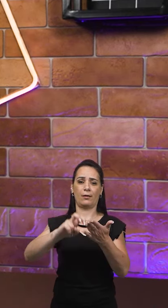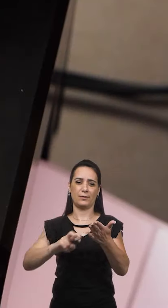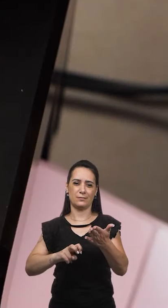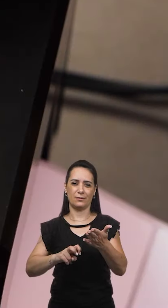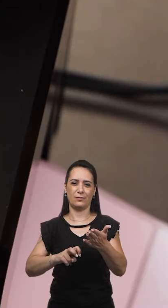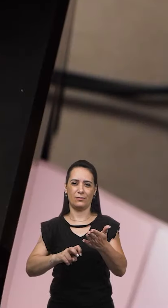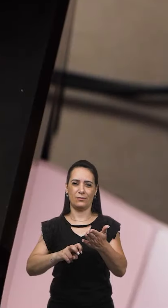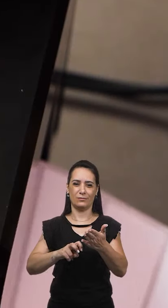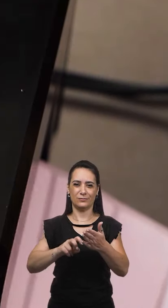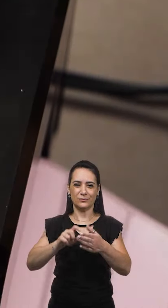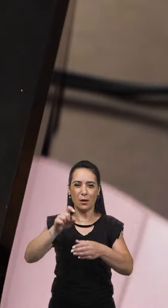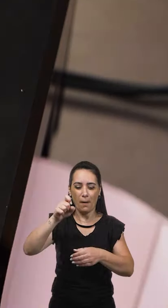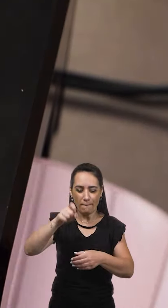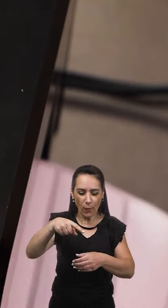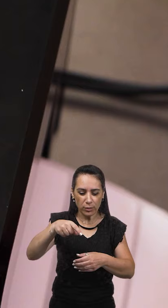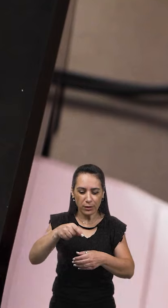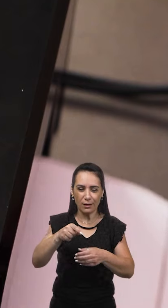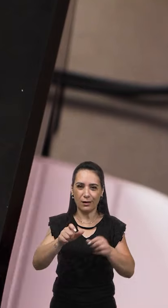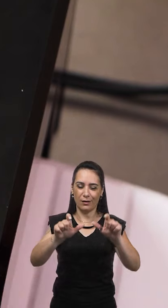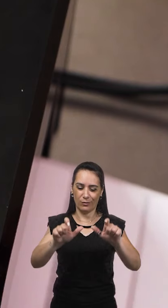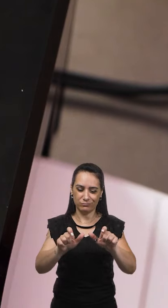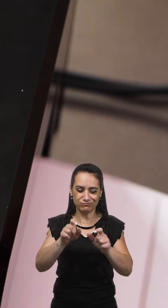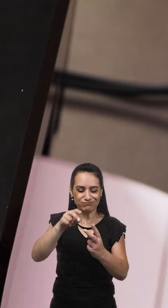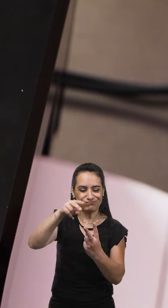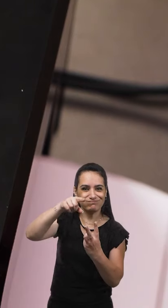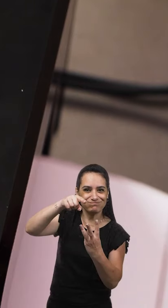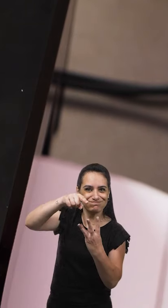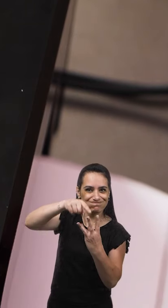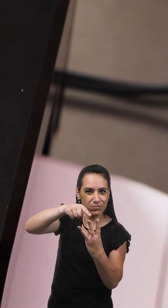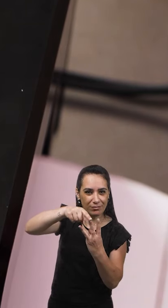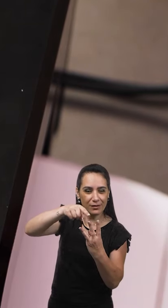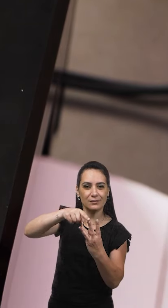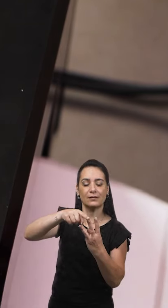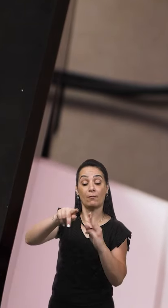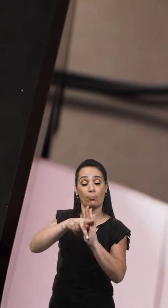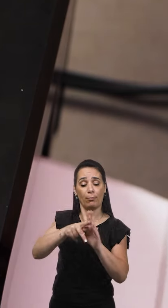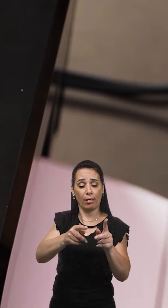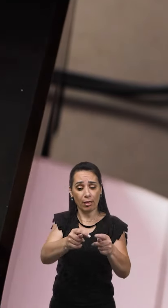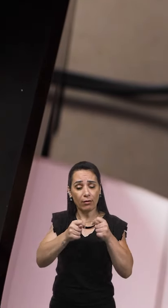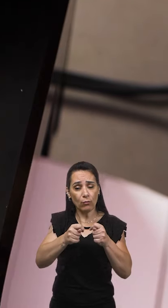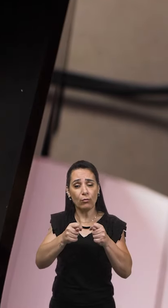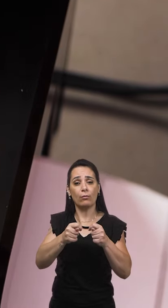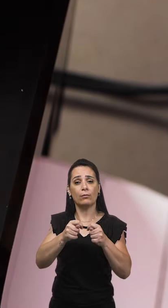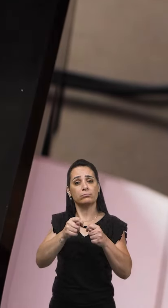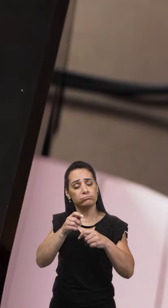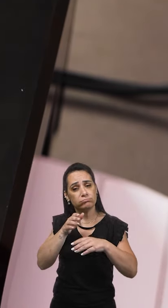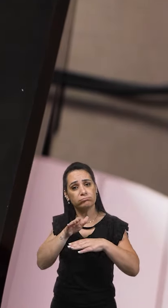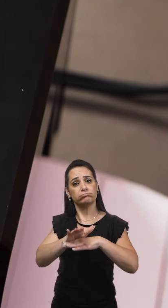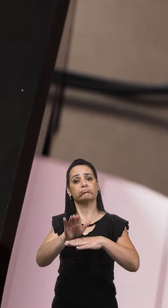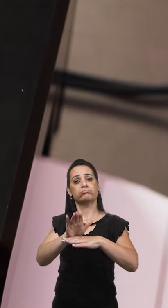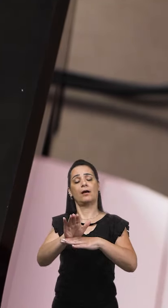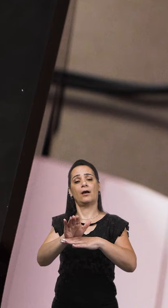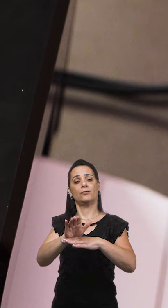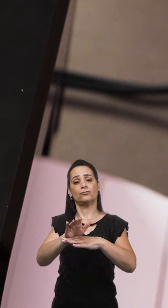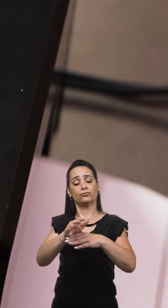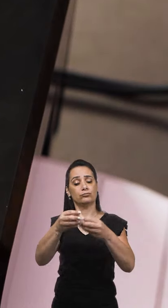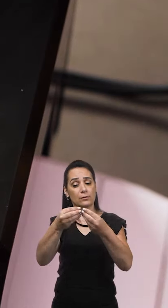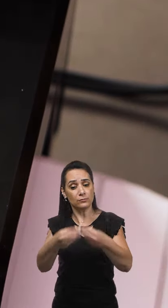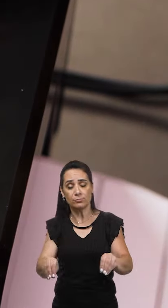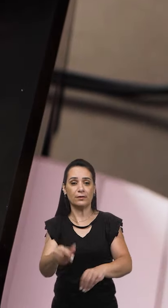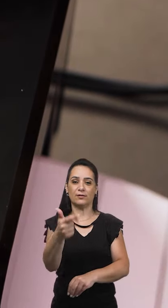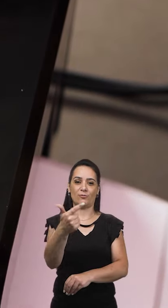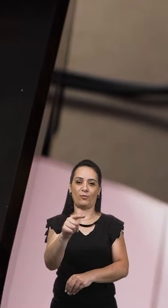impressão. Tá vendo esse botão aqui no meio? É o botão Eco, que coloca a impressora em modo econômico e ajuda